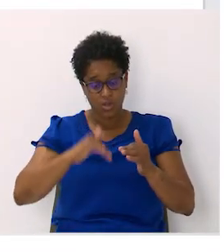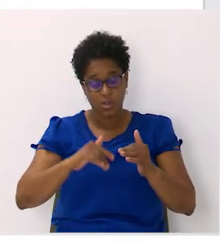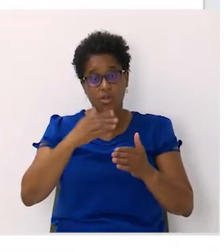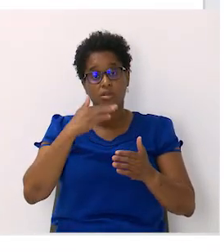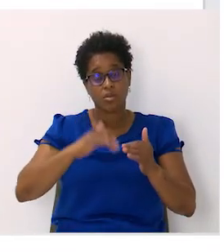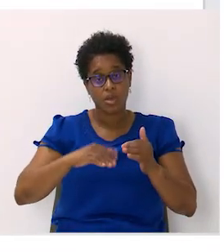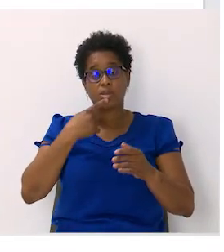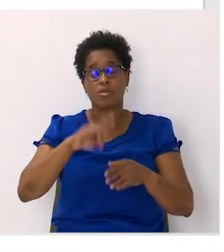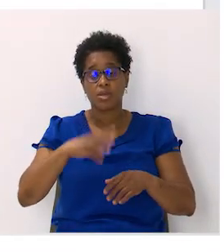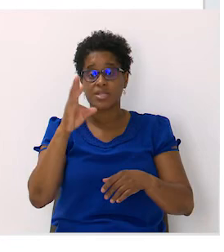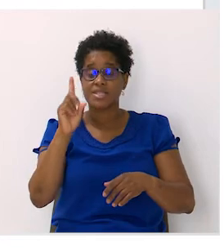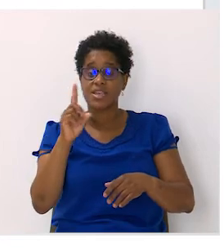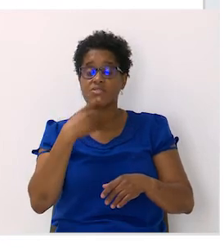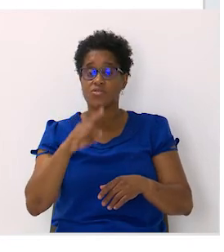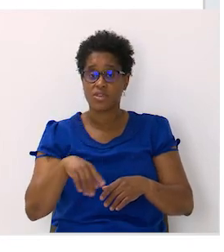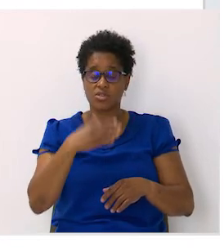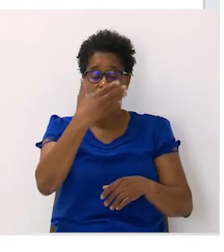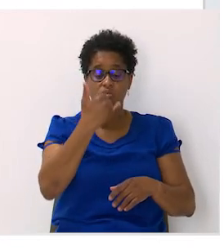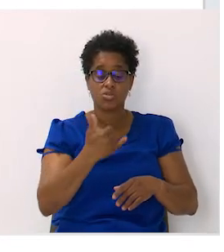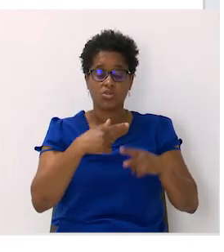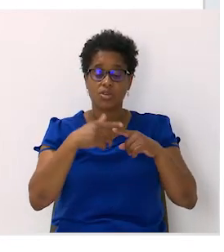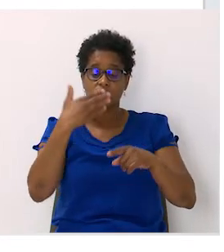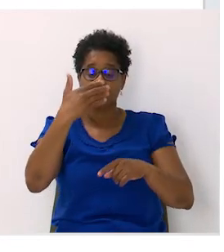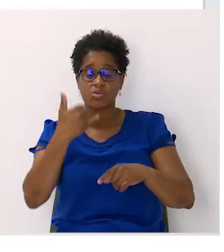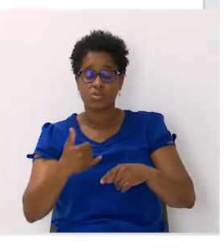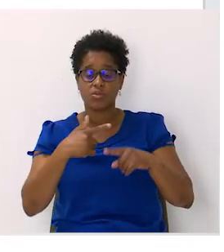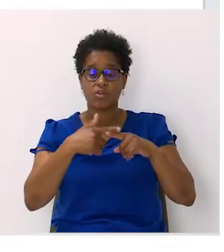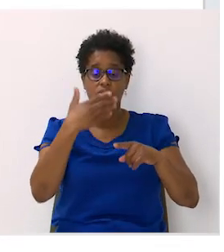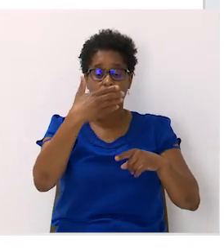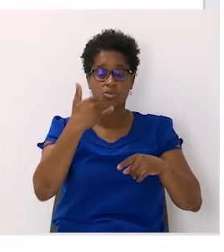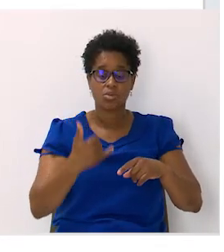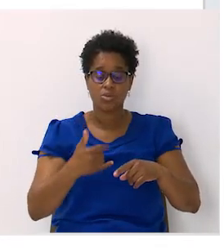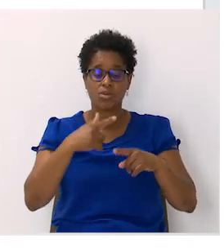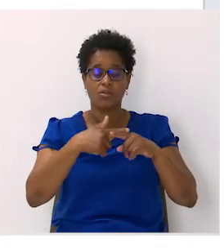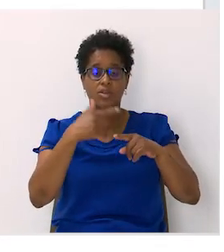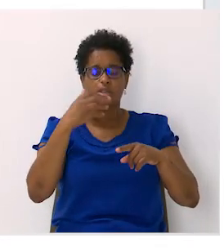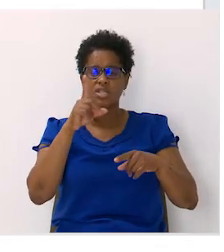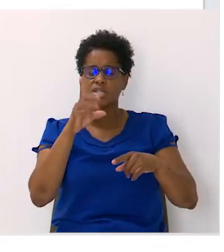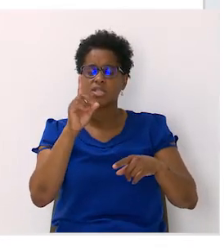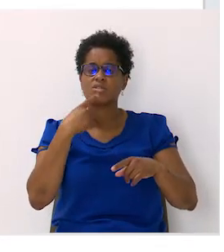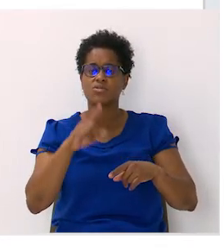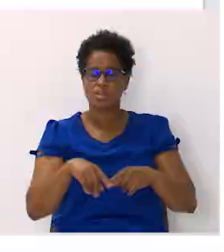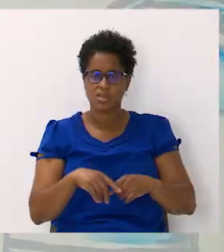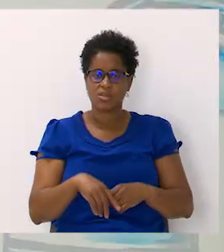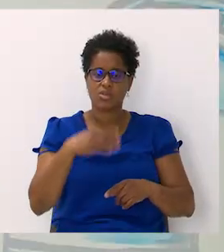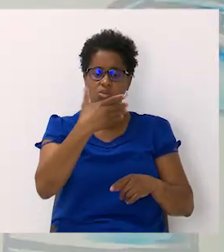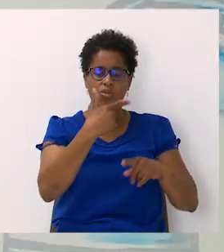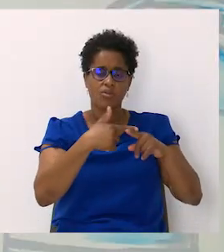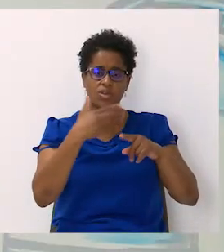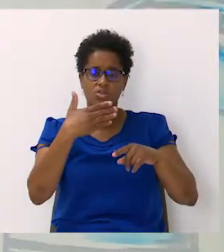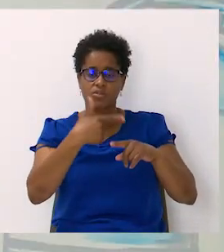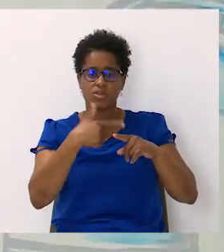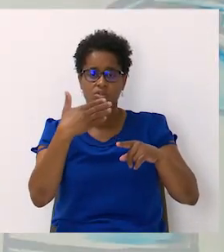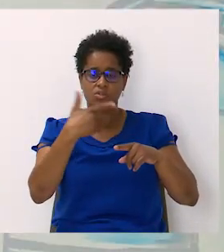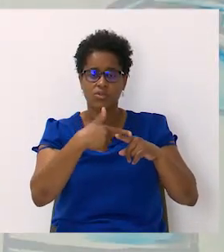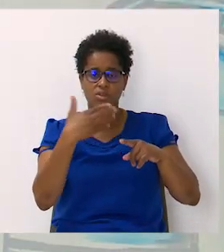repete 6 vezes. 1 sobre 2 vezes 1 sobre 2, vezes 1 sobre 2, 6 vezes. Então, 1 vezes 1, vezes